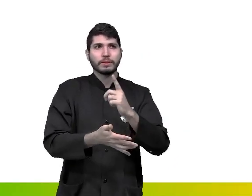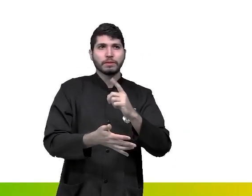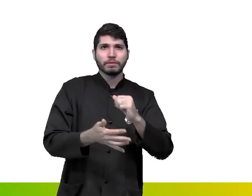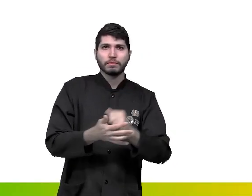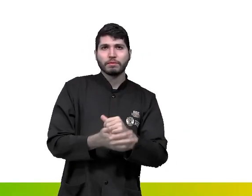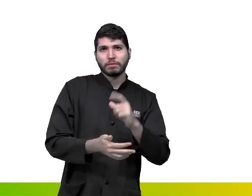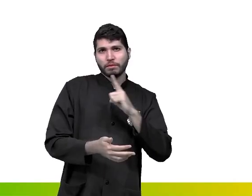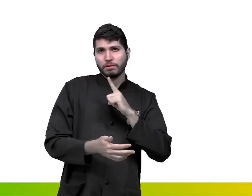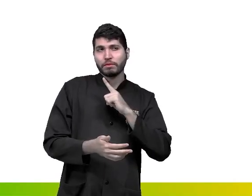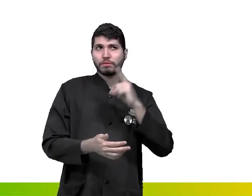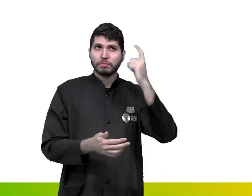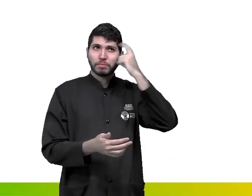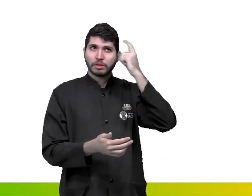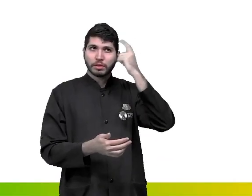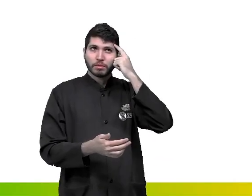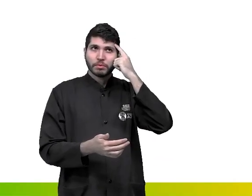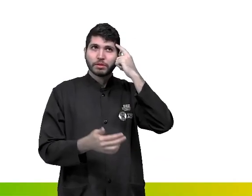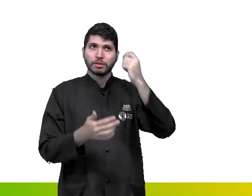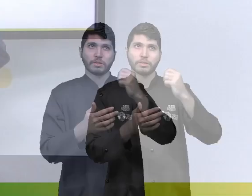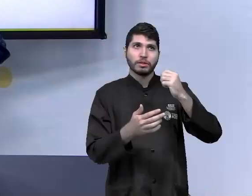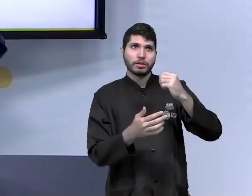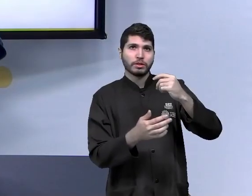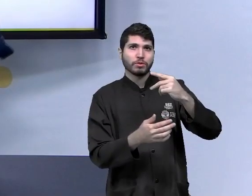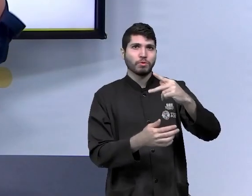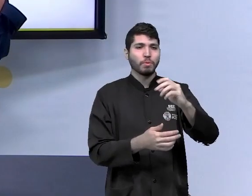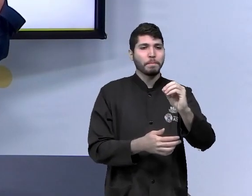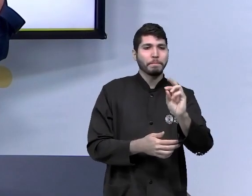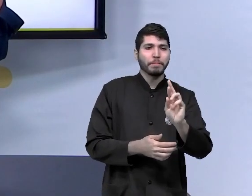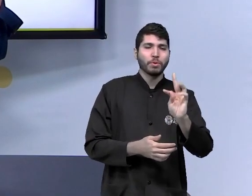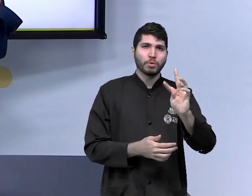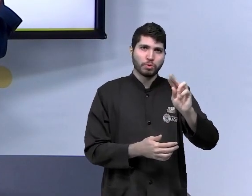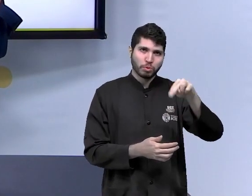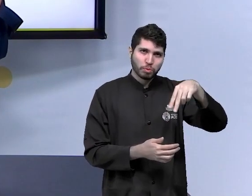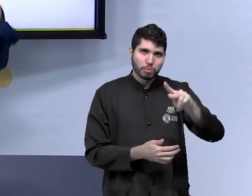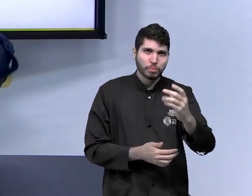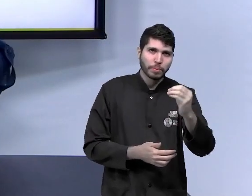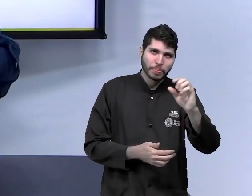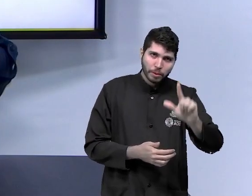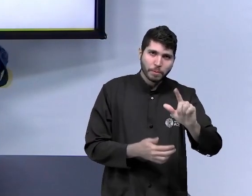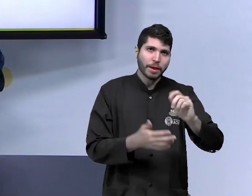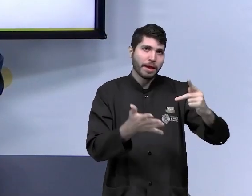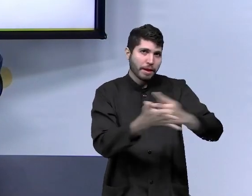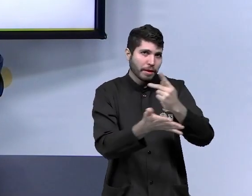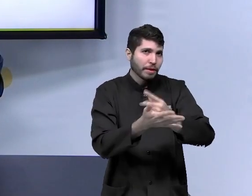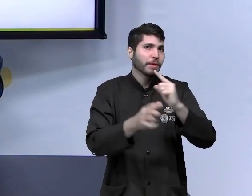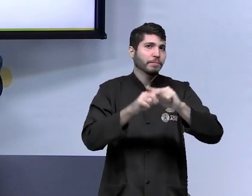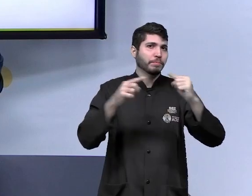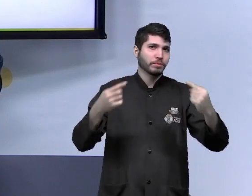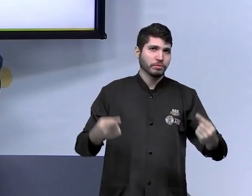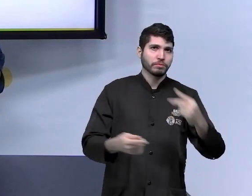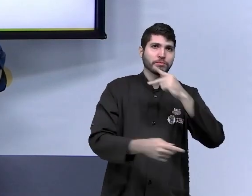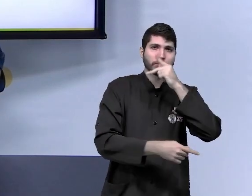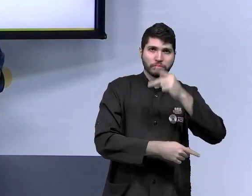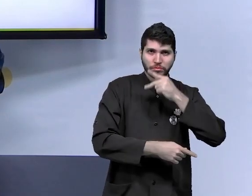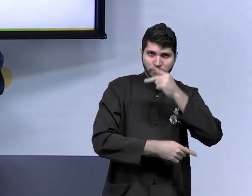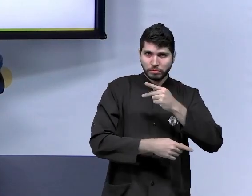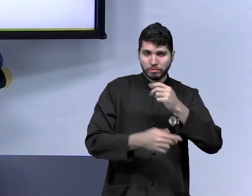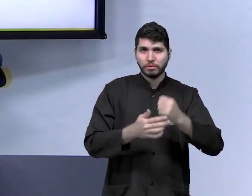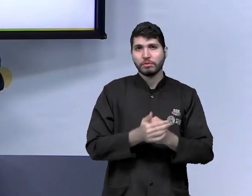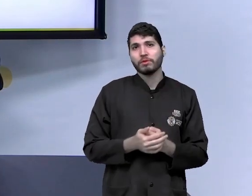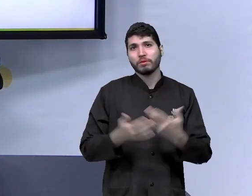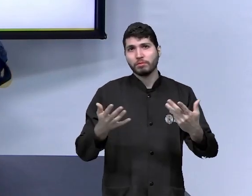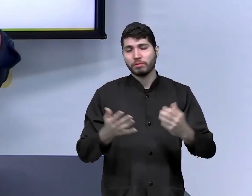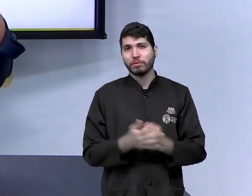senso comum de dizer que o portunhol é errado. Mas nós já falamos aqui que, na verdade, o que ocorre